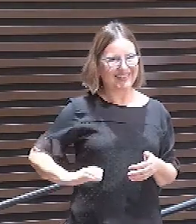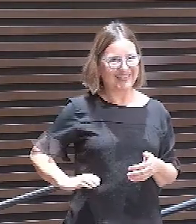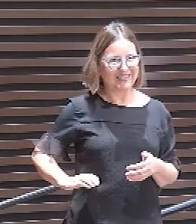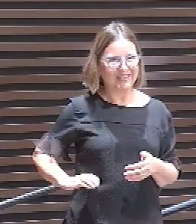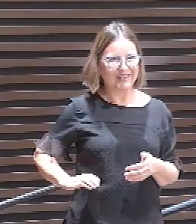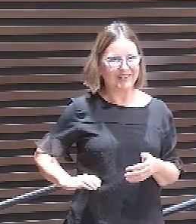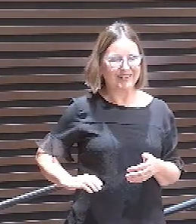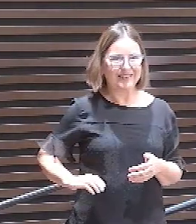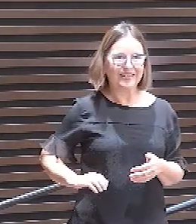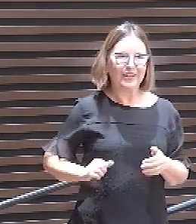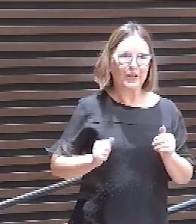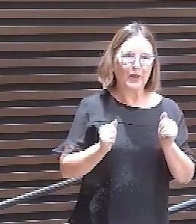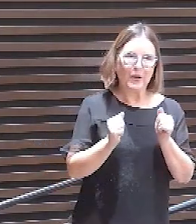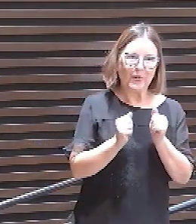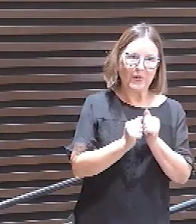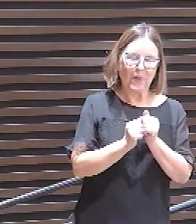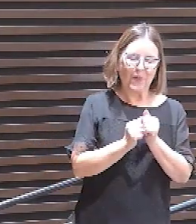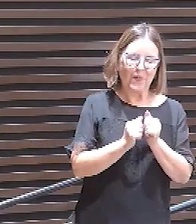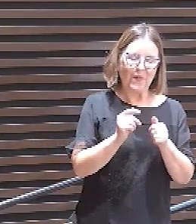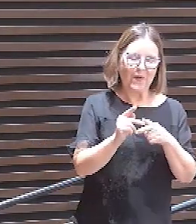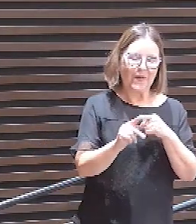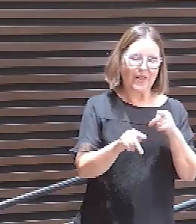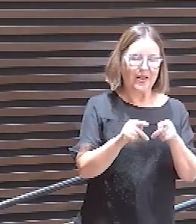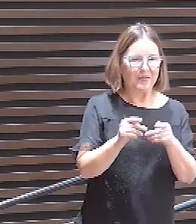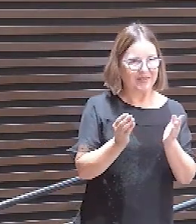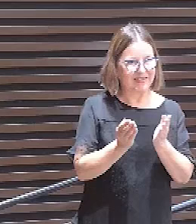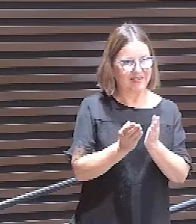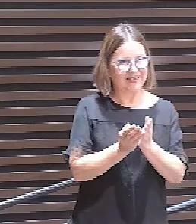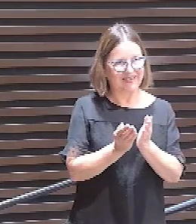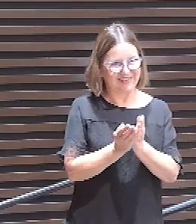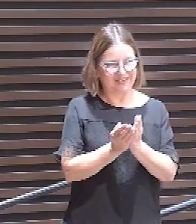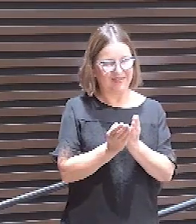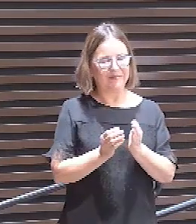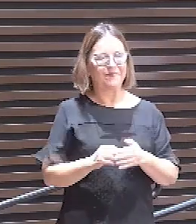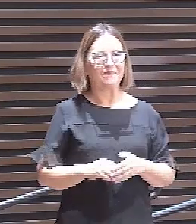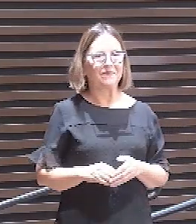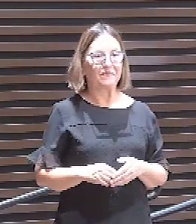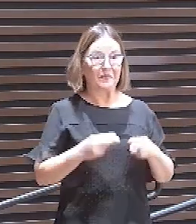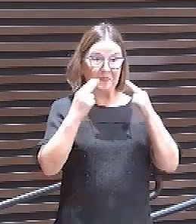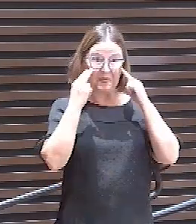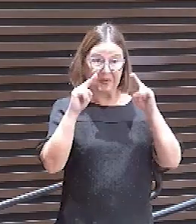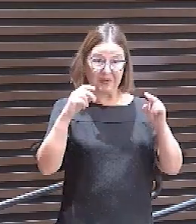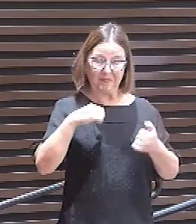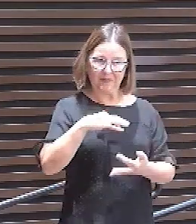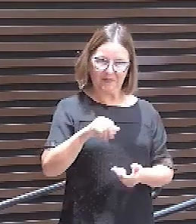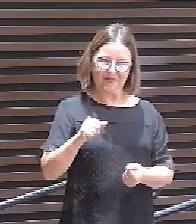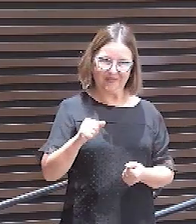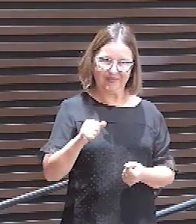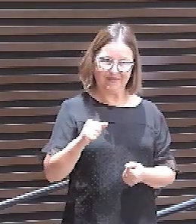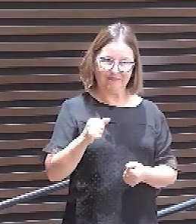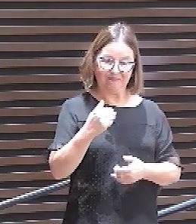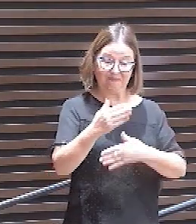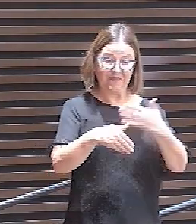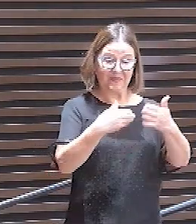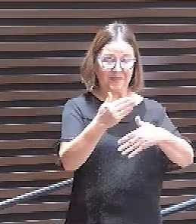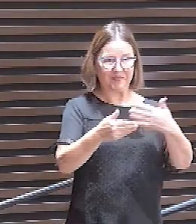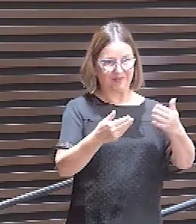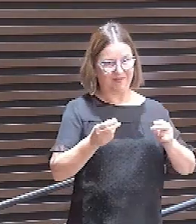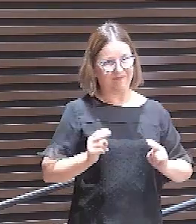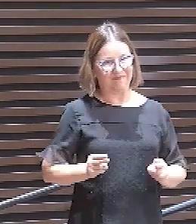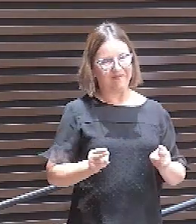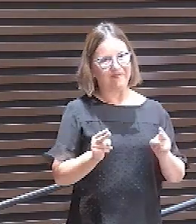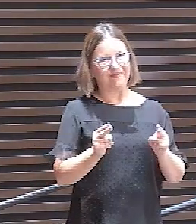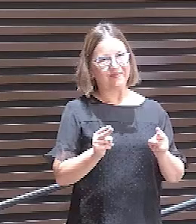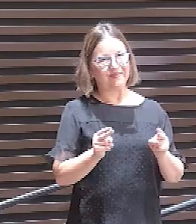como cidadãos dos céus. No testemunho ao mundo, no crescimento contínuo,